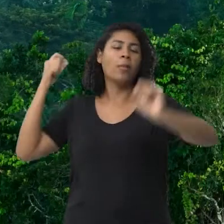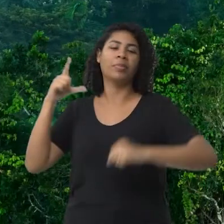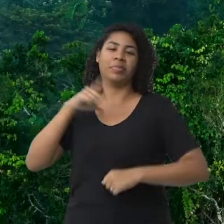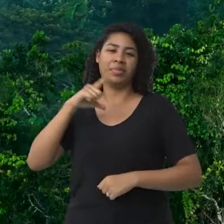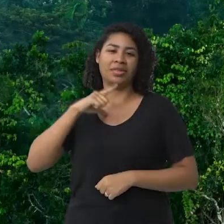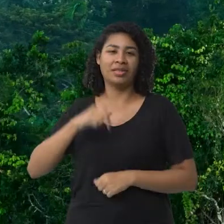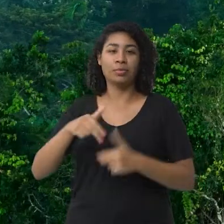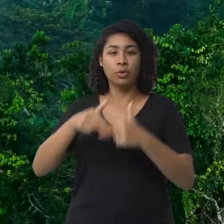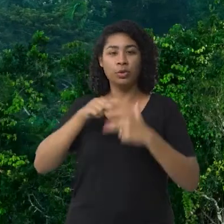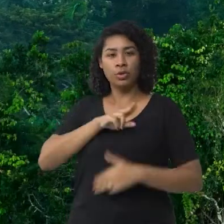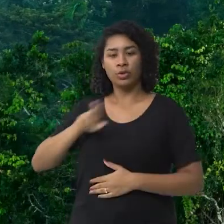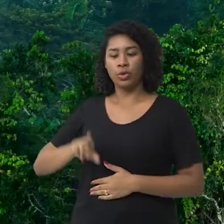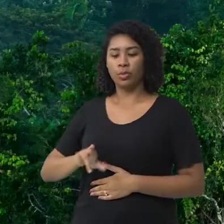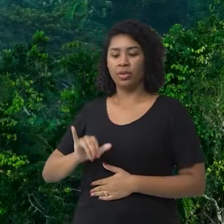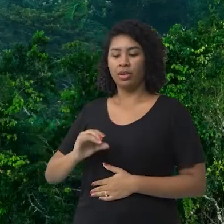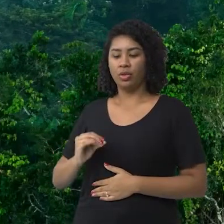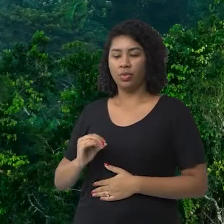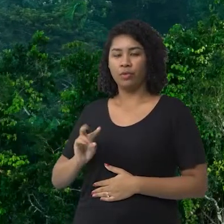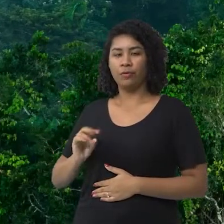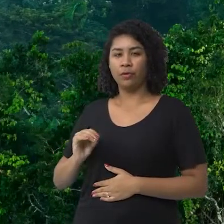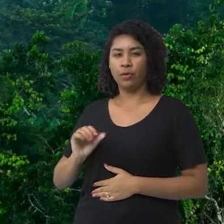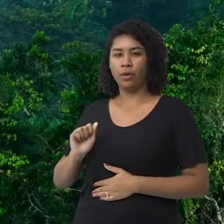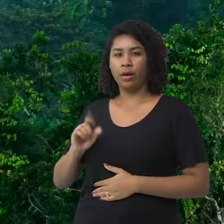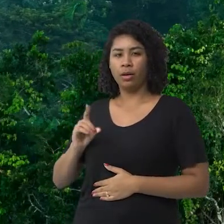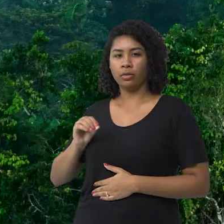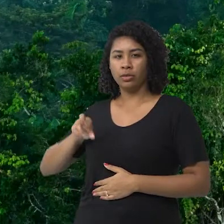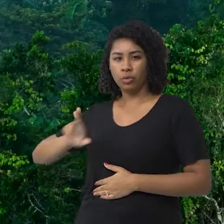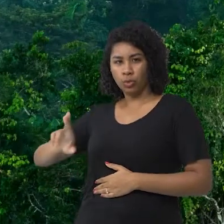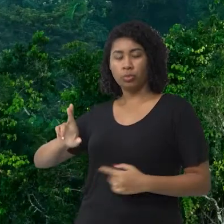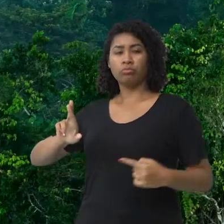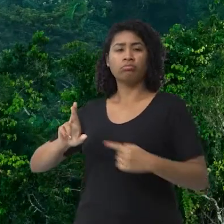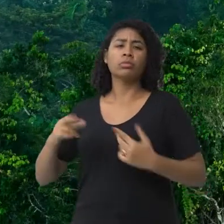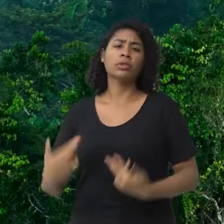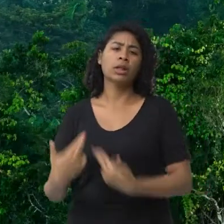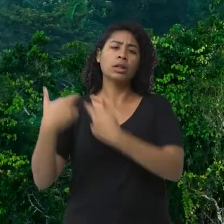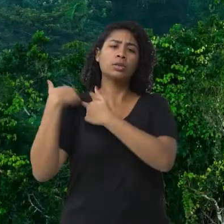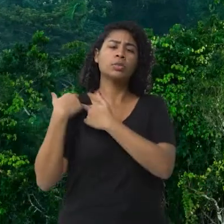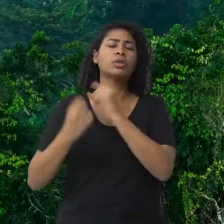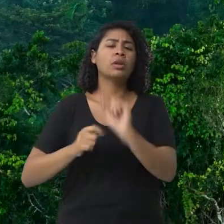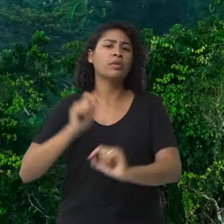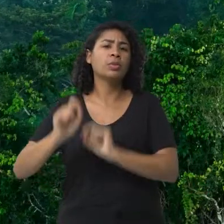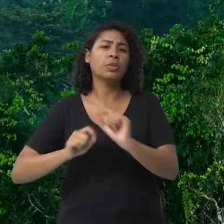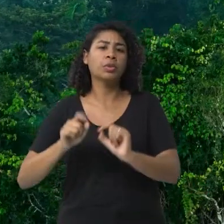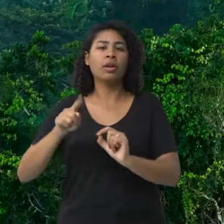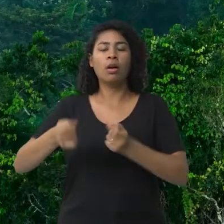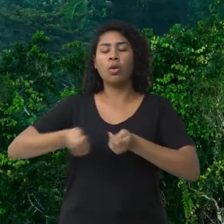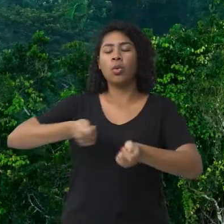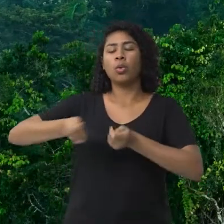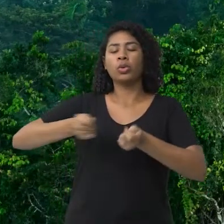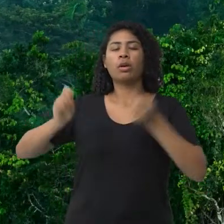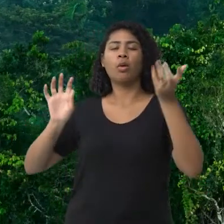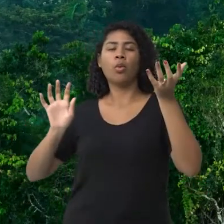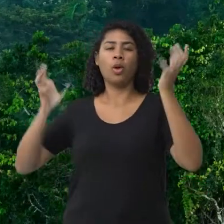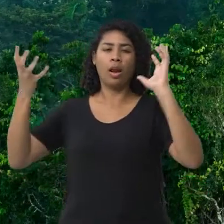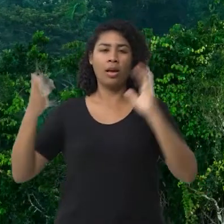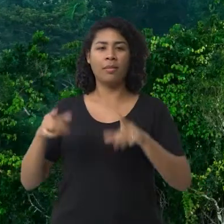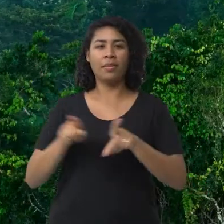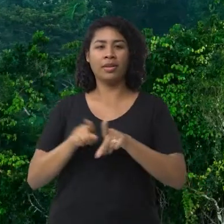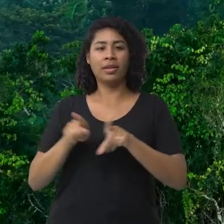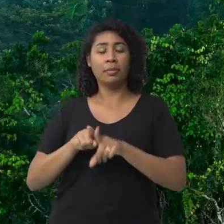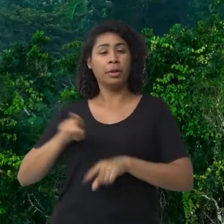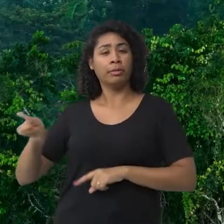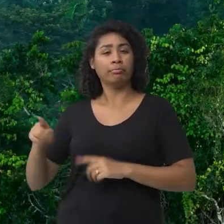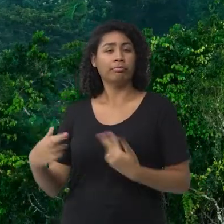rios voadores são responsáveis por controlar o clima da nossa região e até